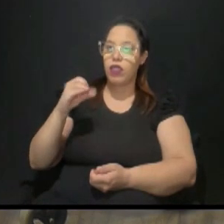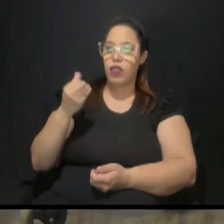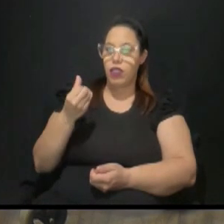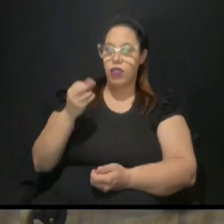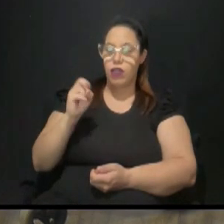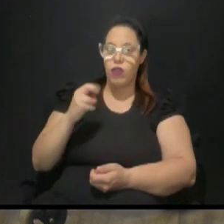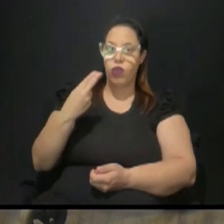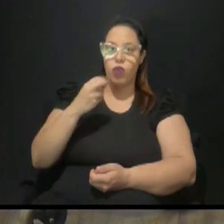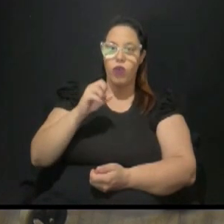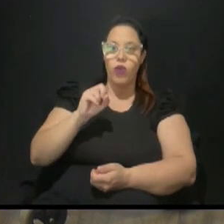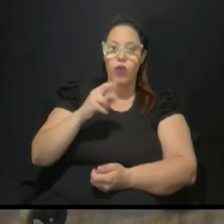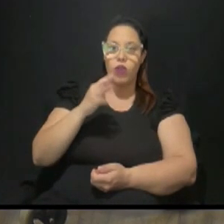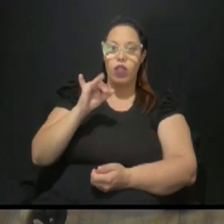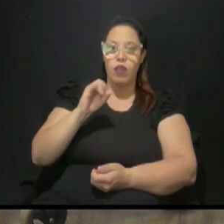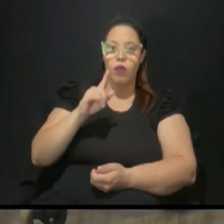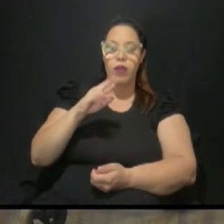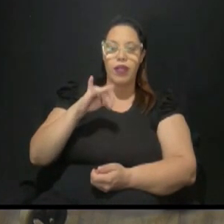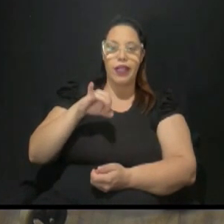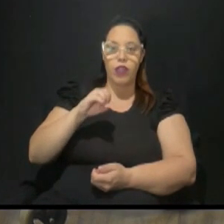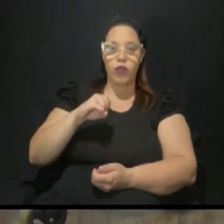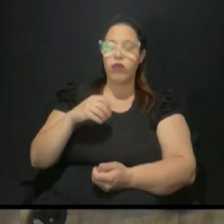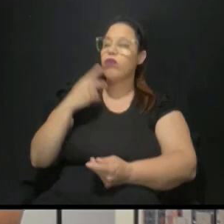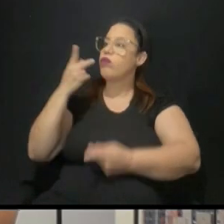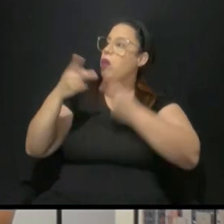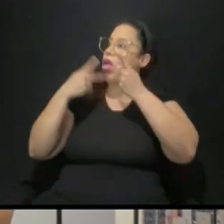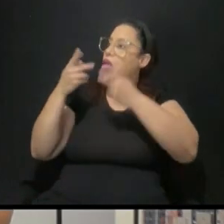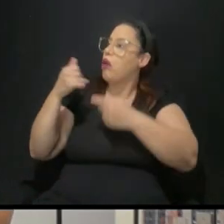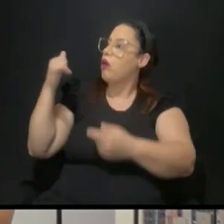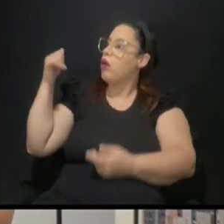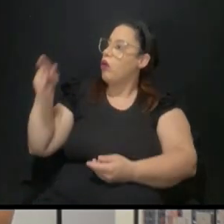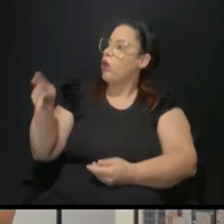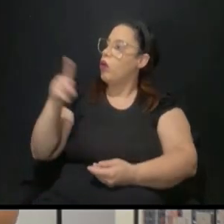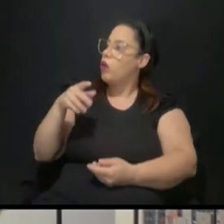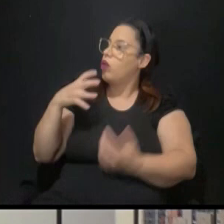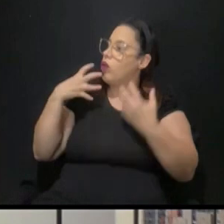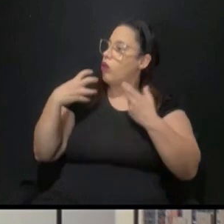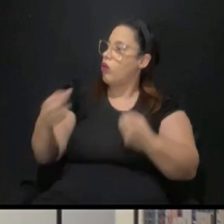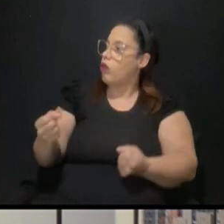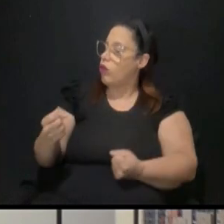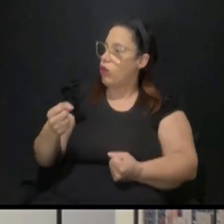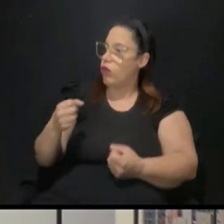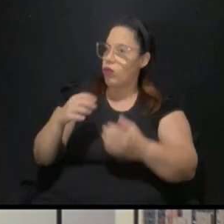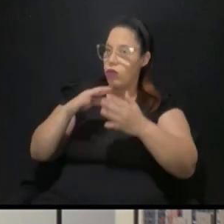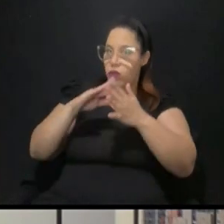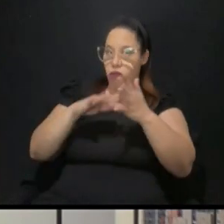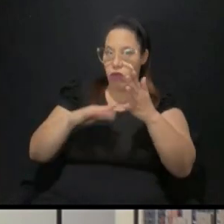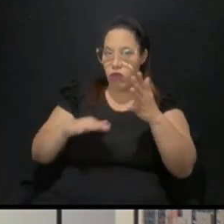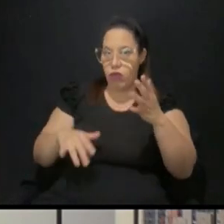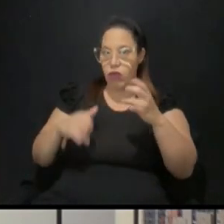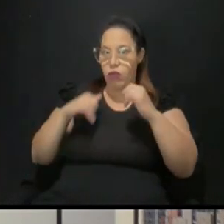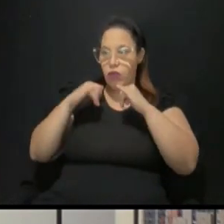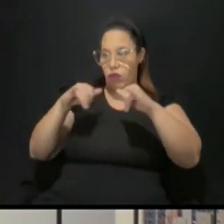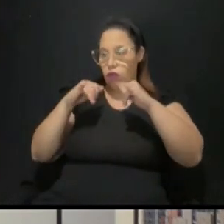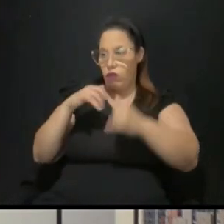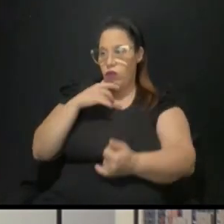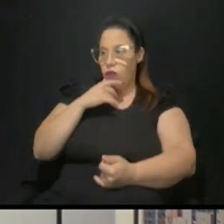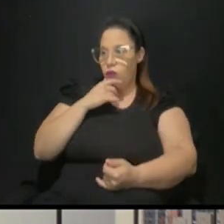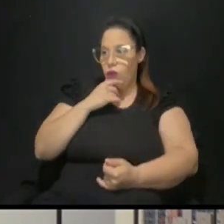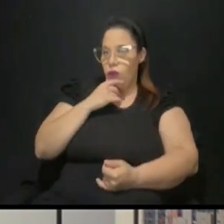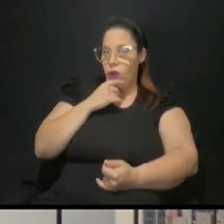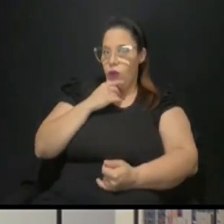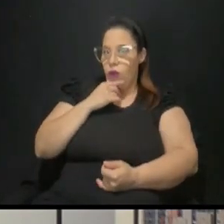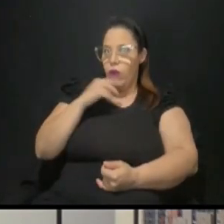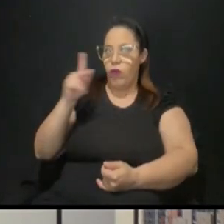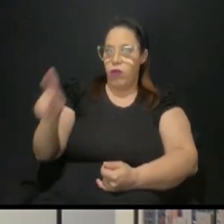está falando aqui, né, inclusive quando eu recebi o material falando, você é professora da